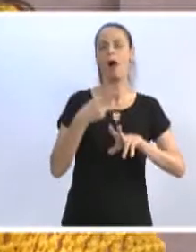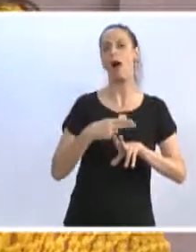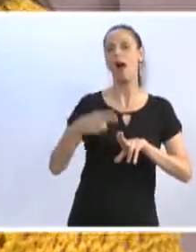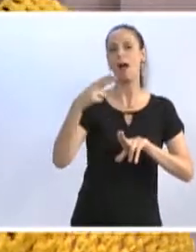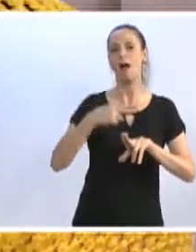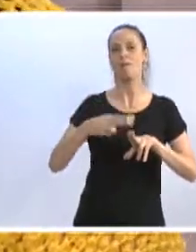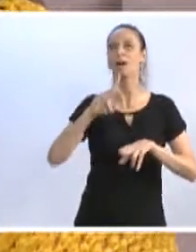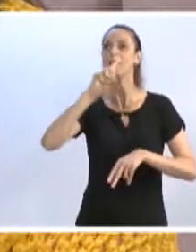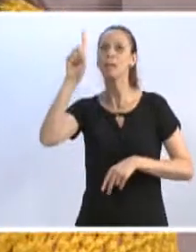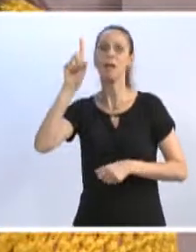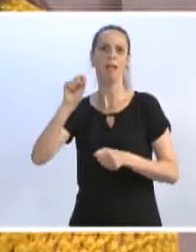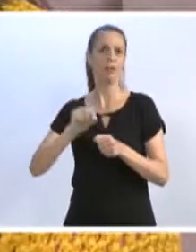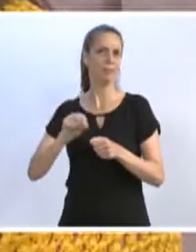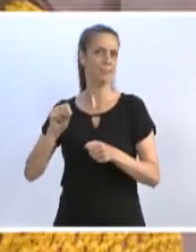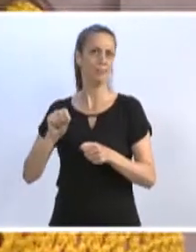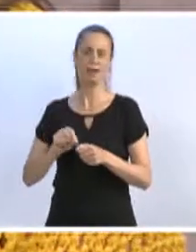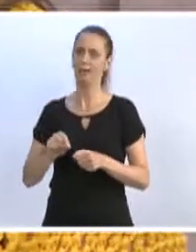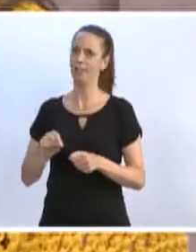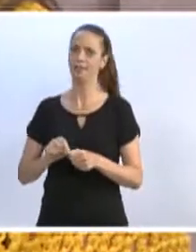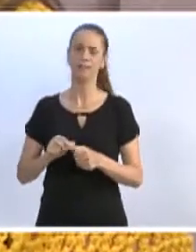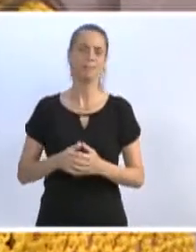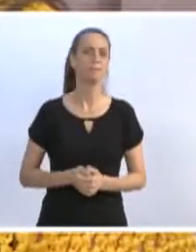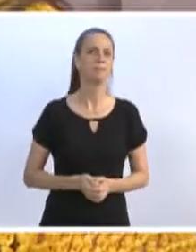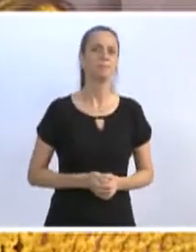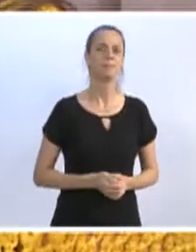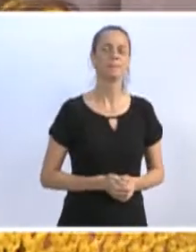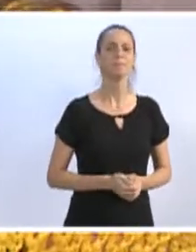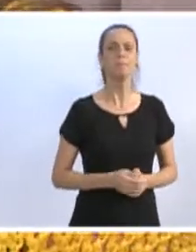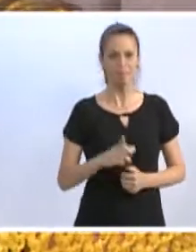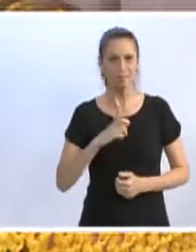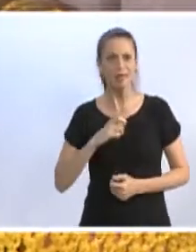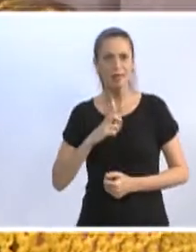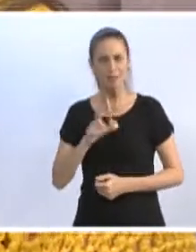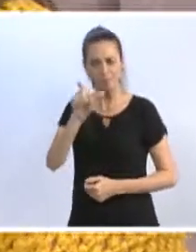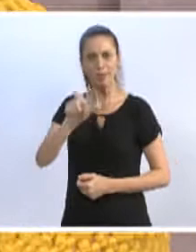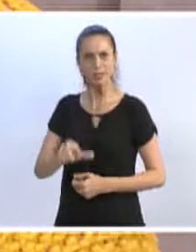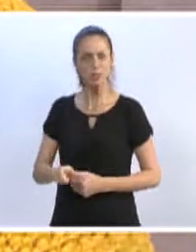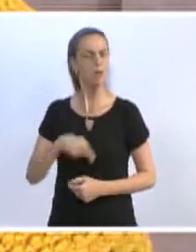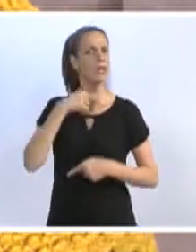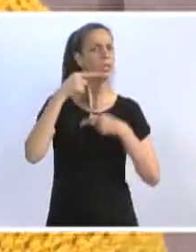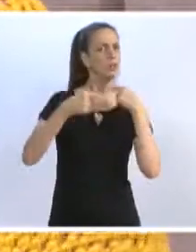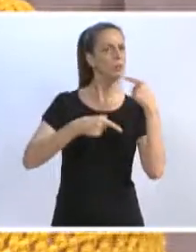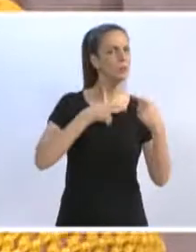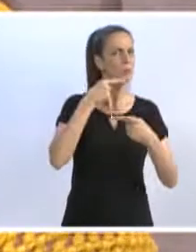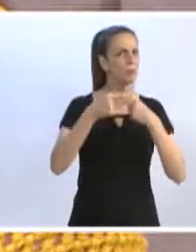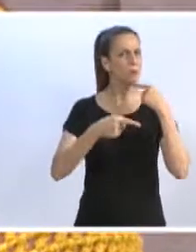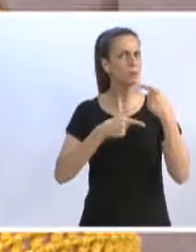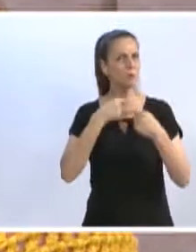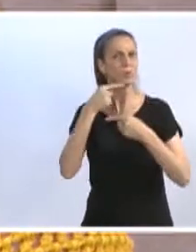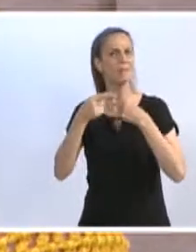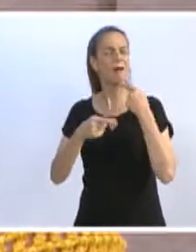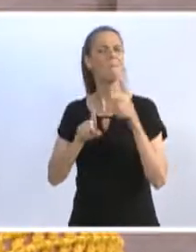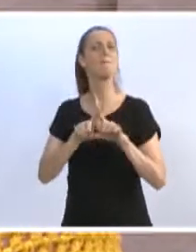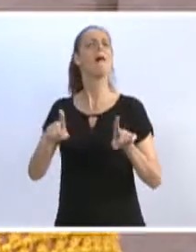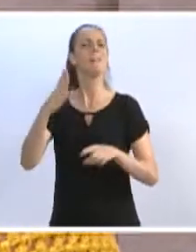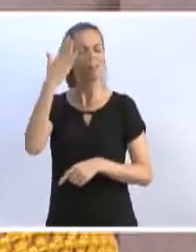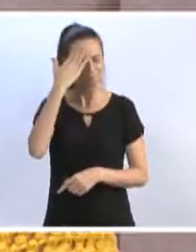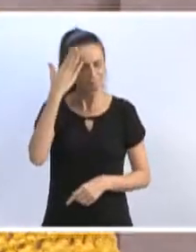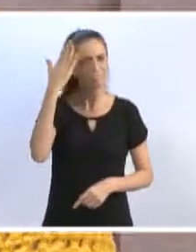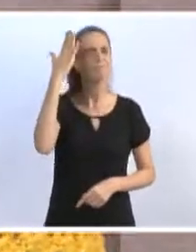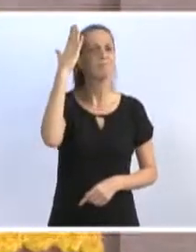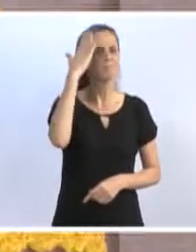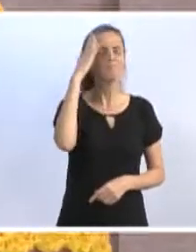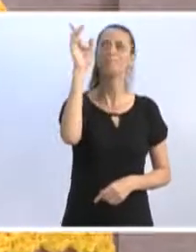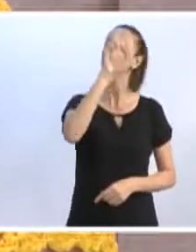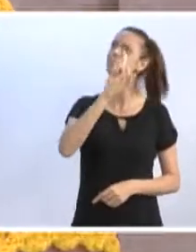disfarçar. Pode alguém até duvidar. Sei que há um Deus